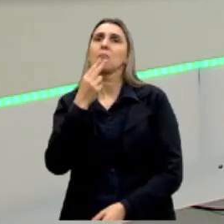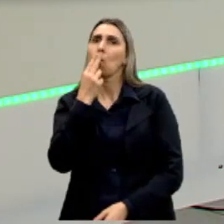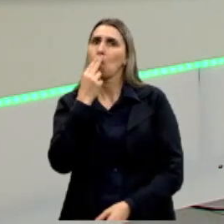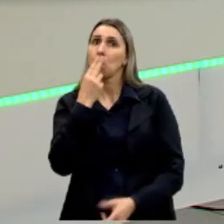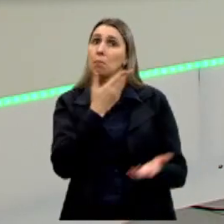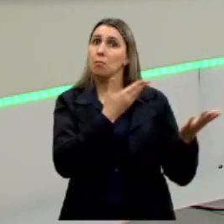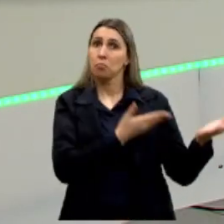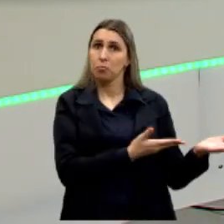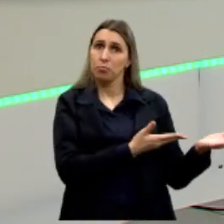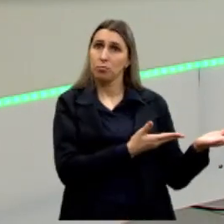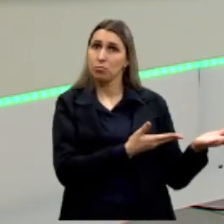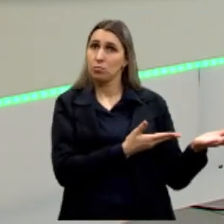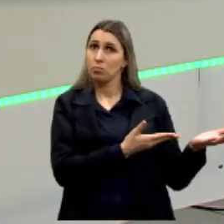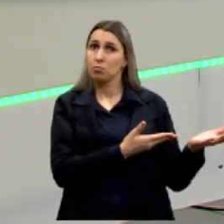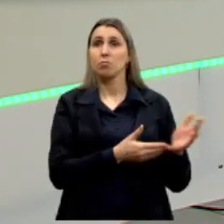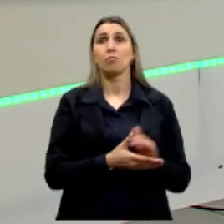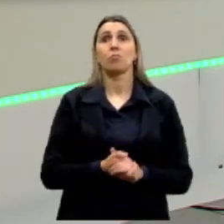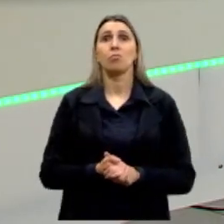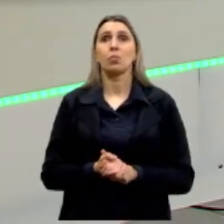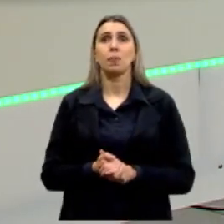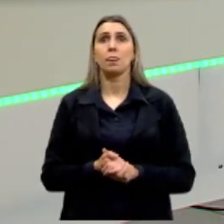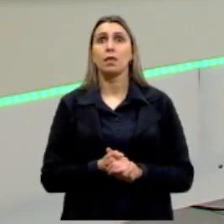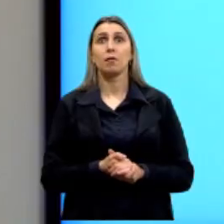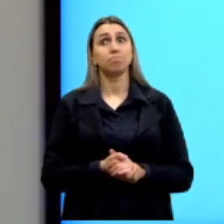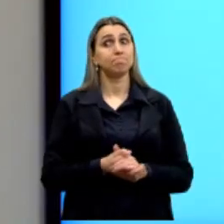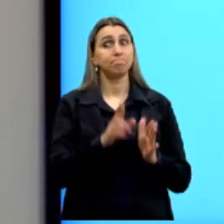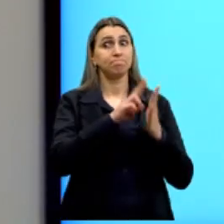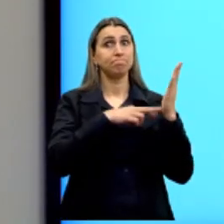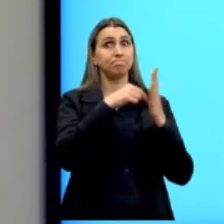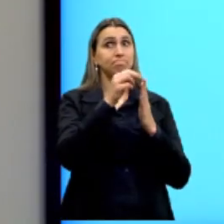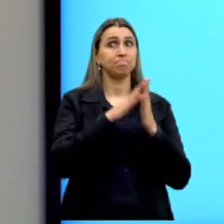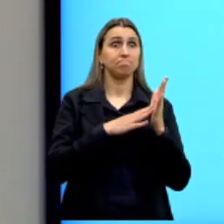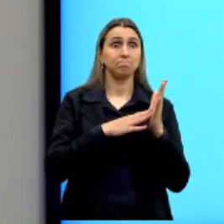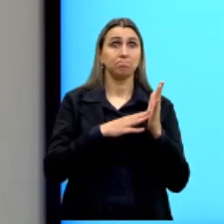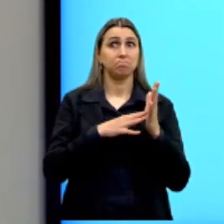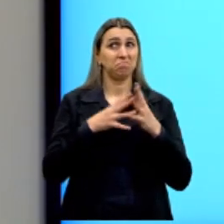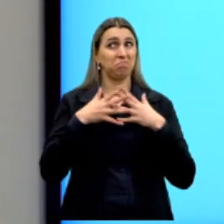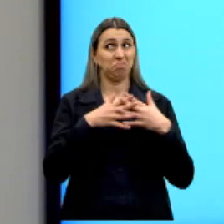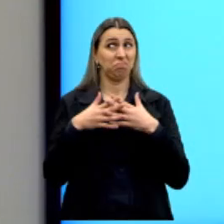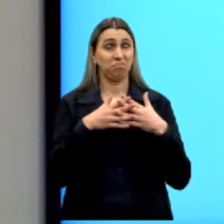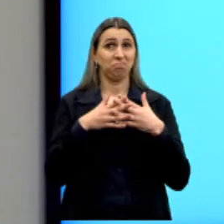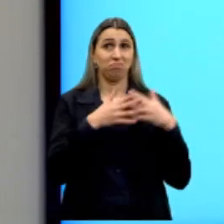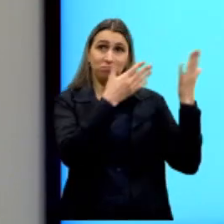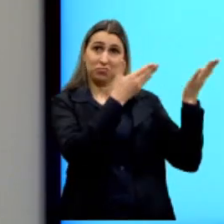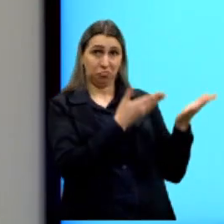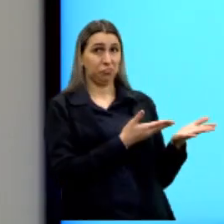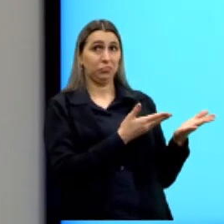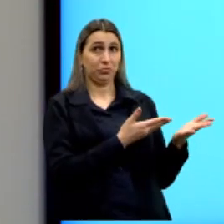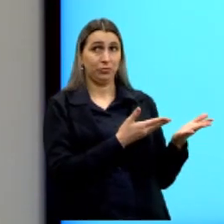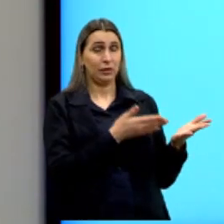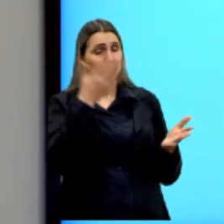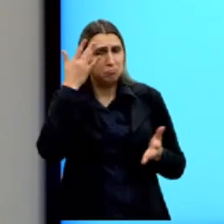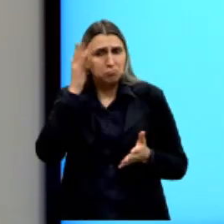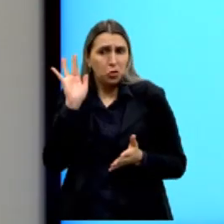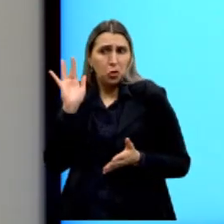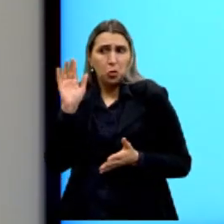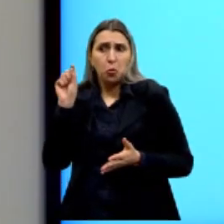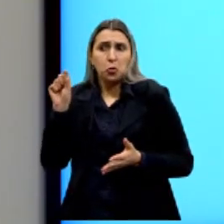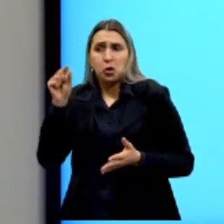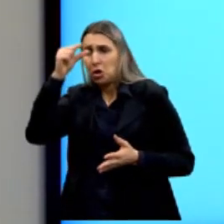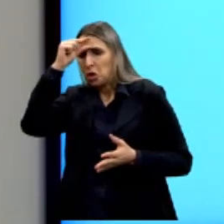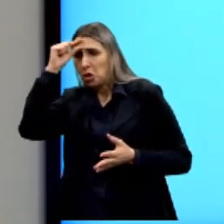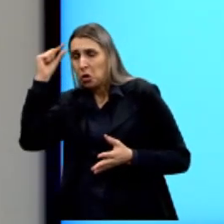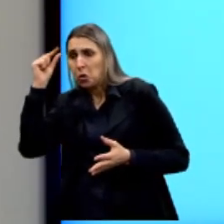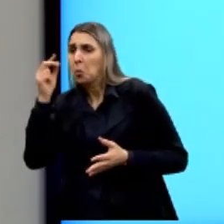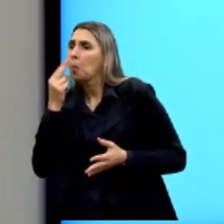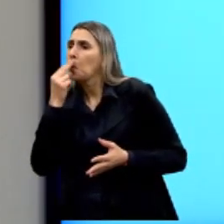aí esta obra polêmica foi esta aí eu não sei o quê que Monteiro